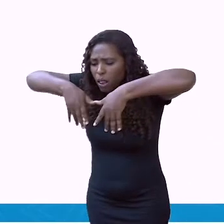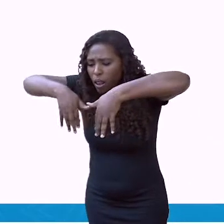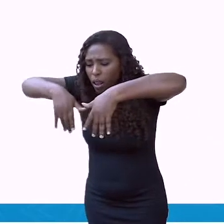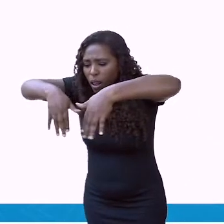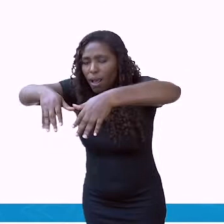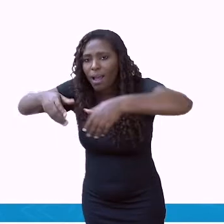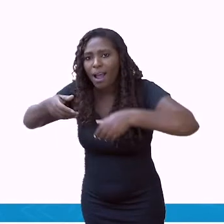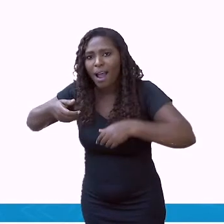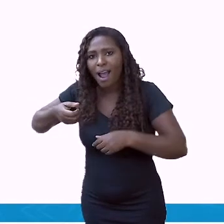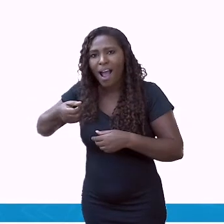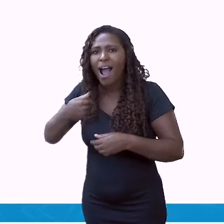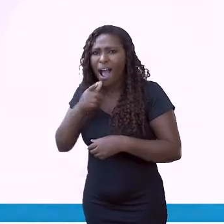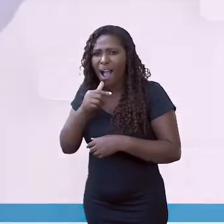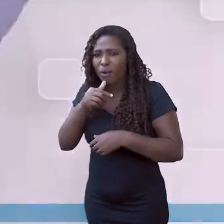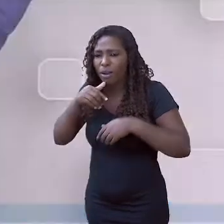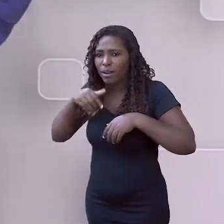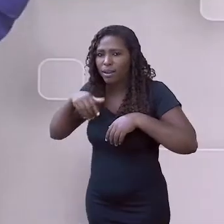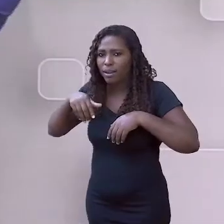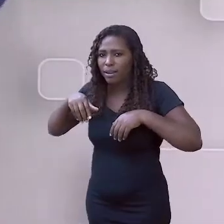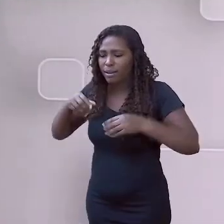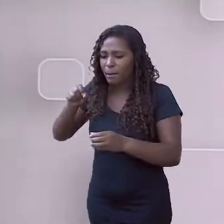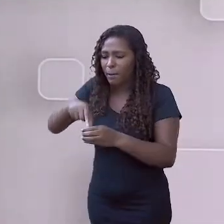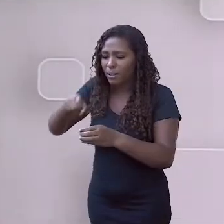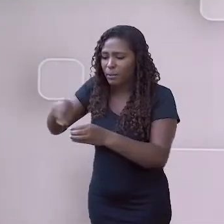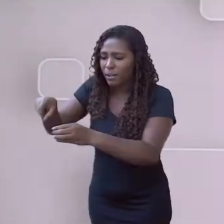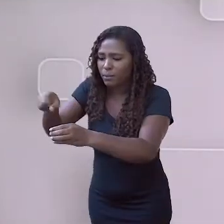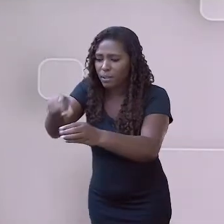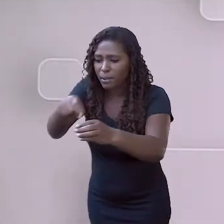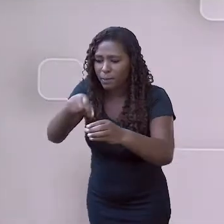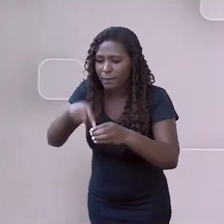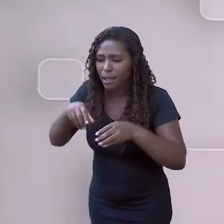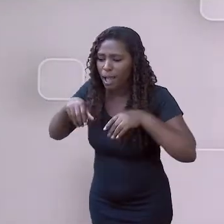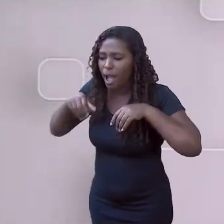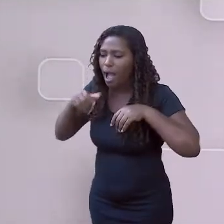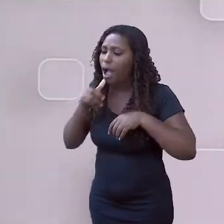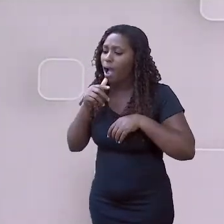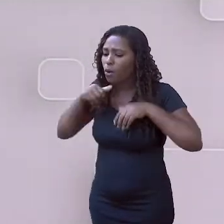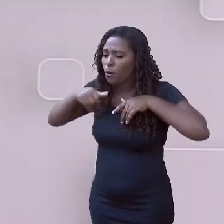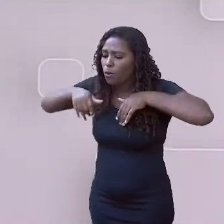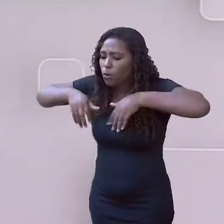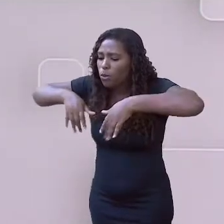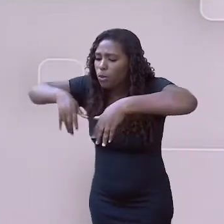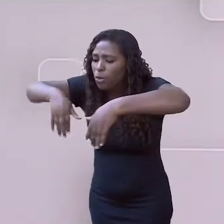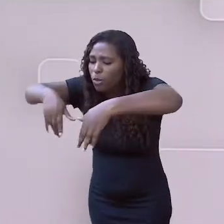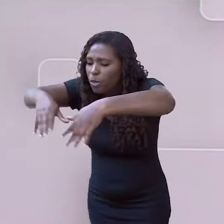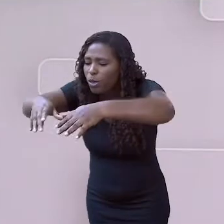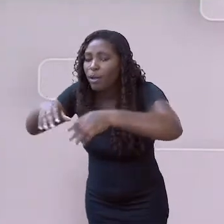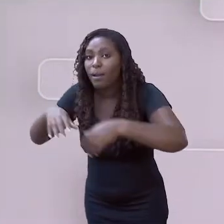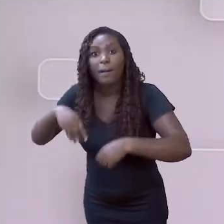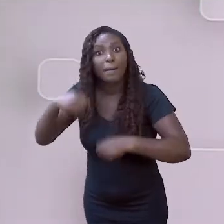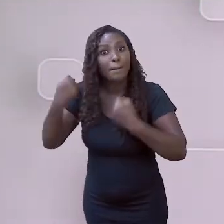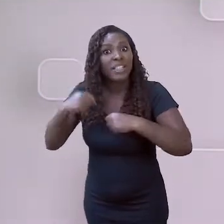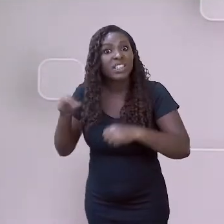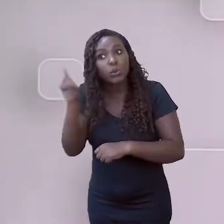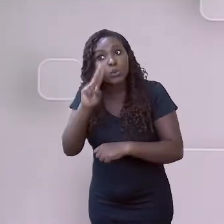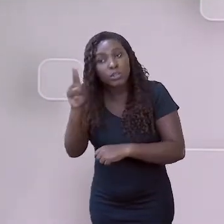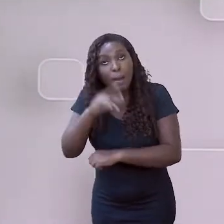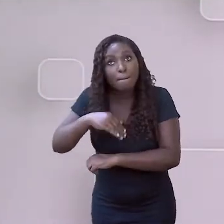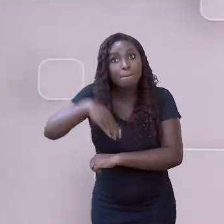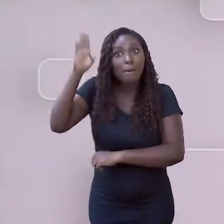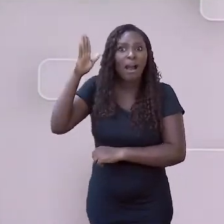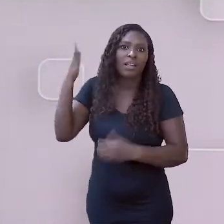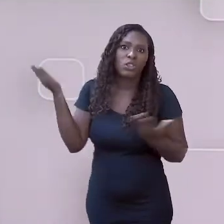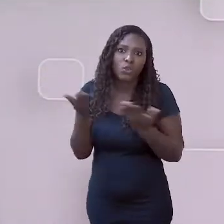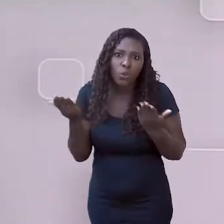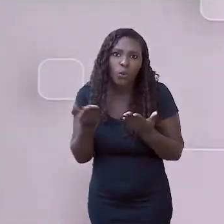Lembra de como vocês estudaram lá no 6º ano, quando vocês estudaram a vegetação brasileira? Nós